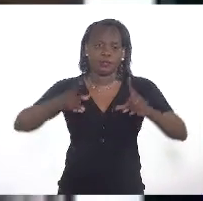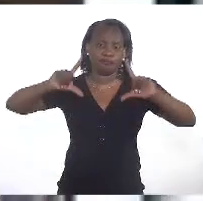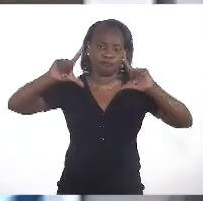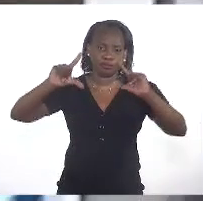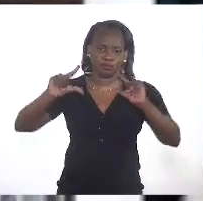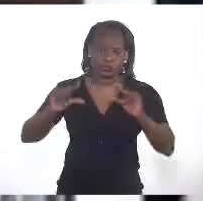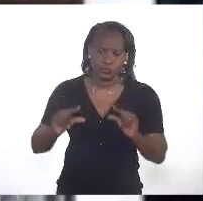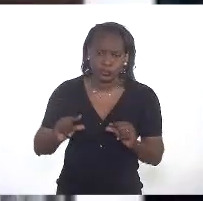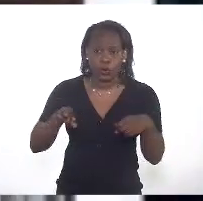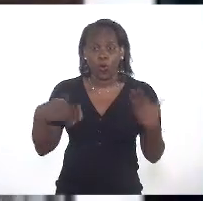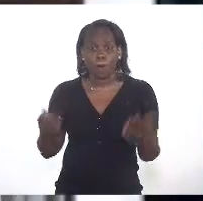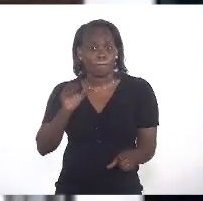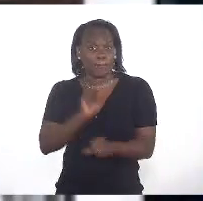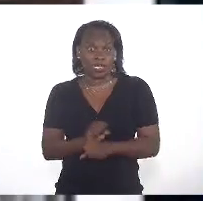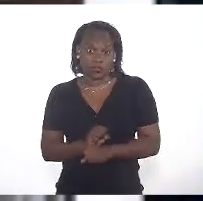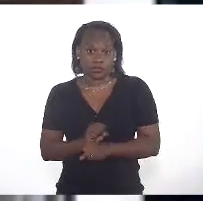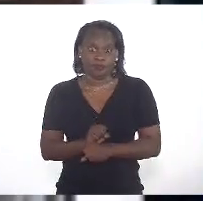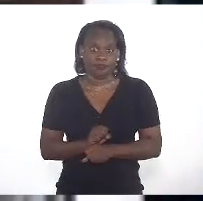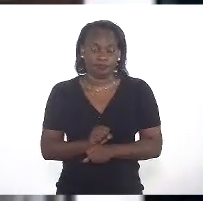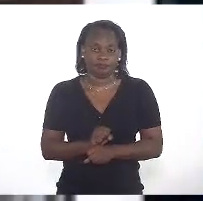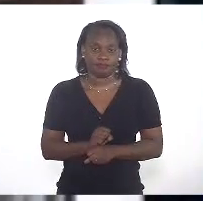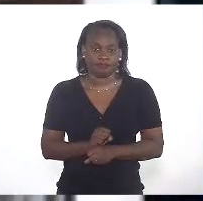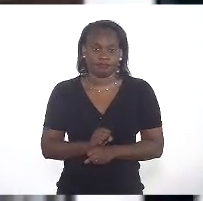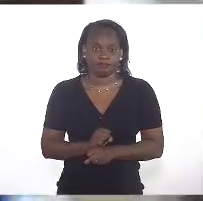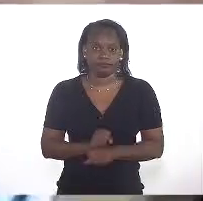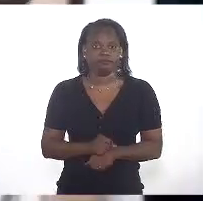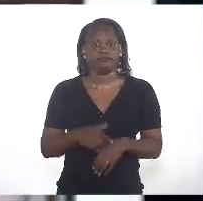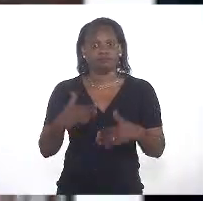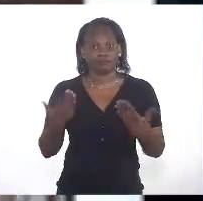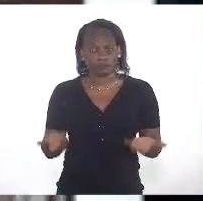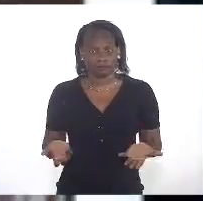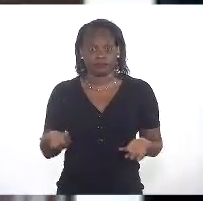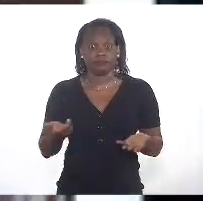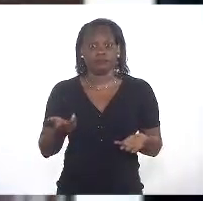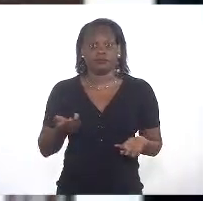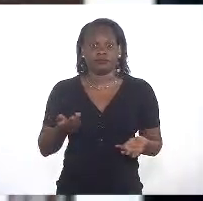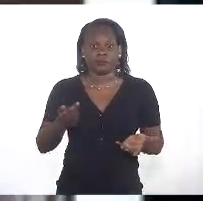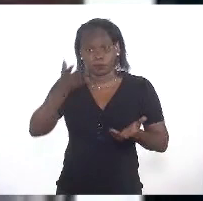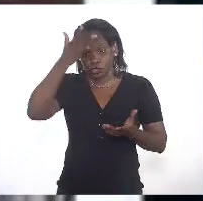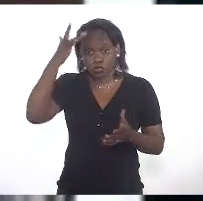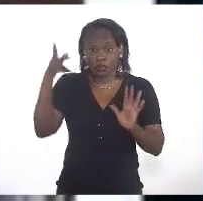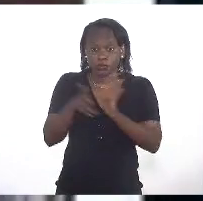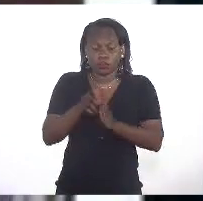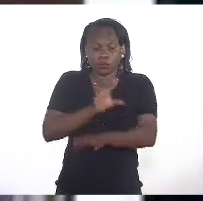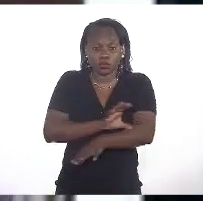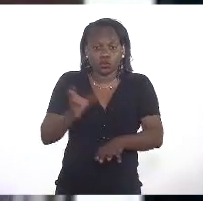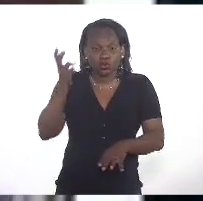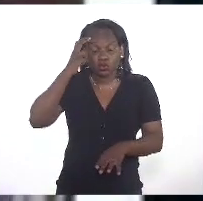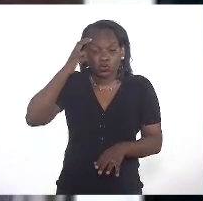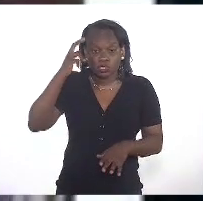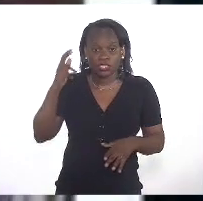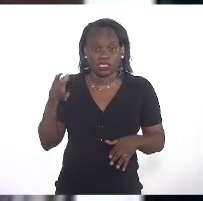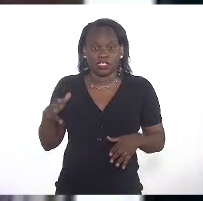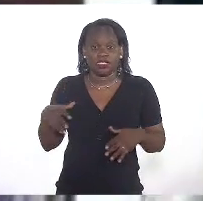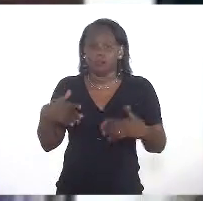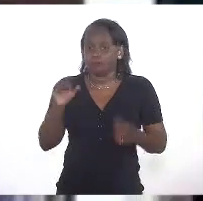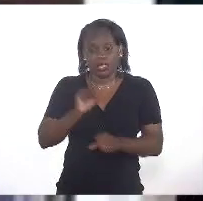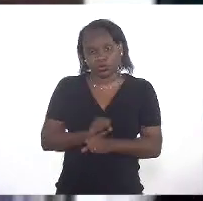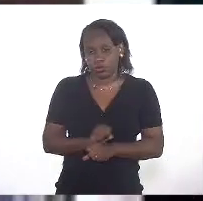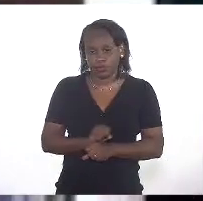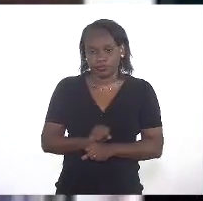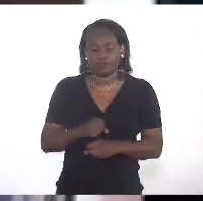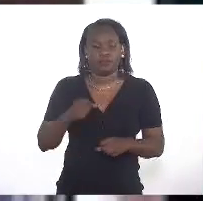reduzidas ou paralisadas. E em relação aos fazedores de cultura,